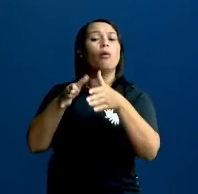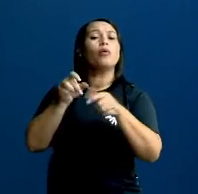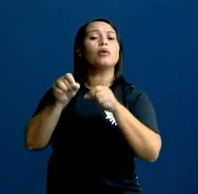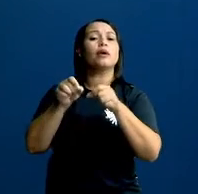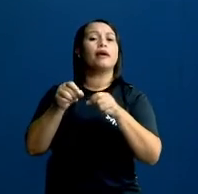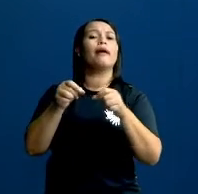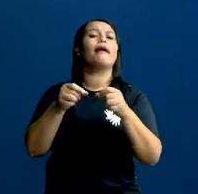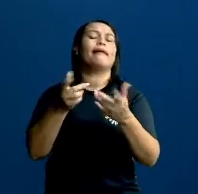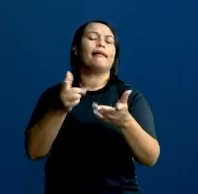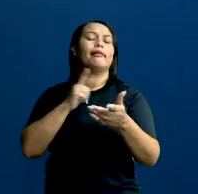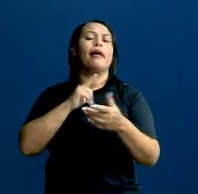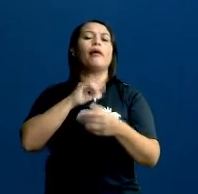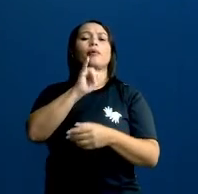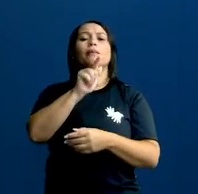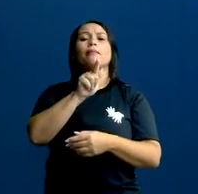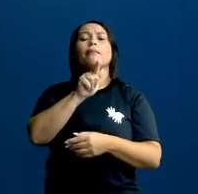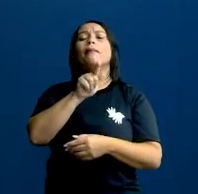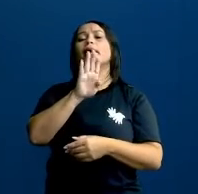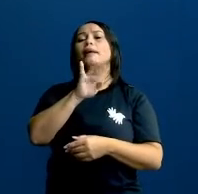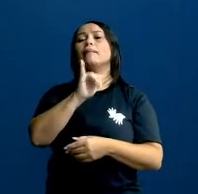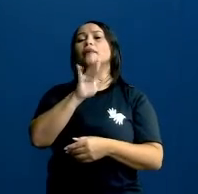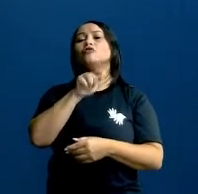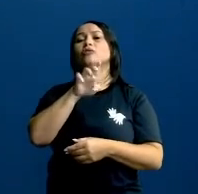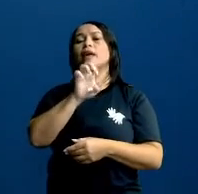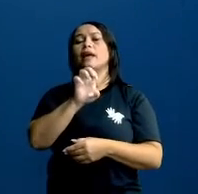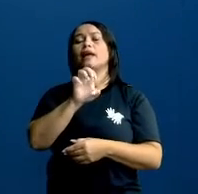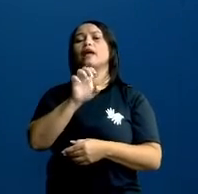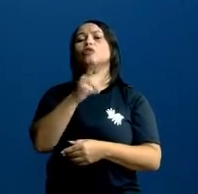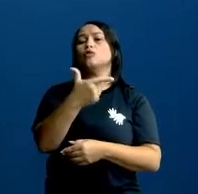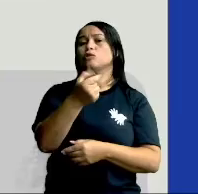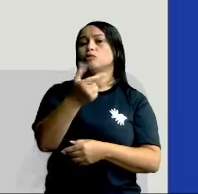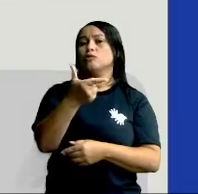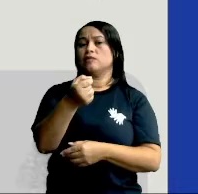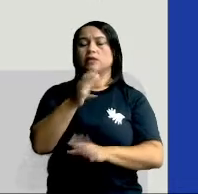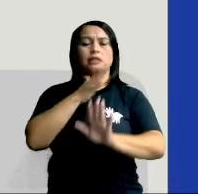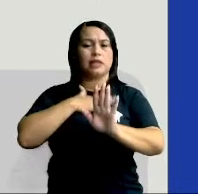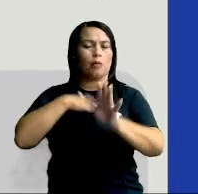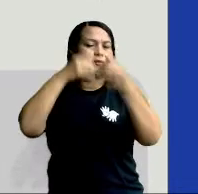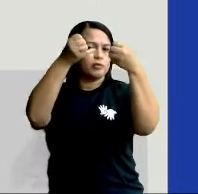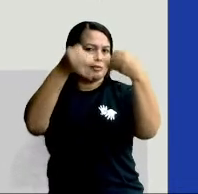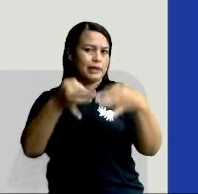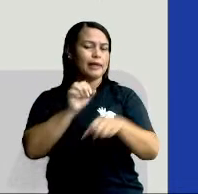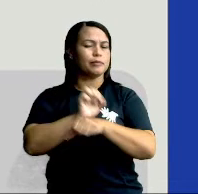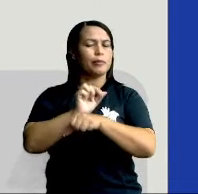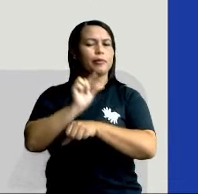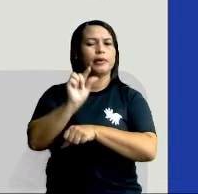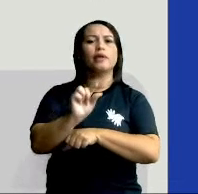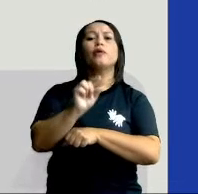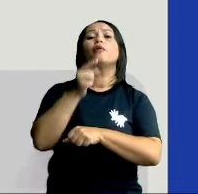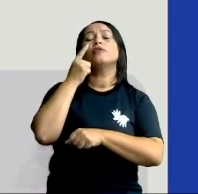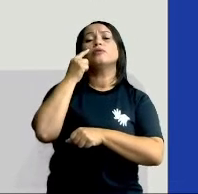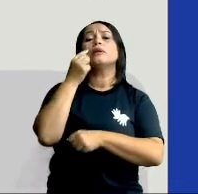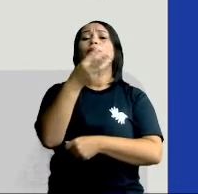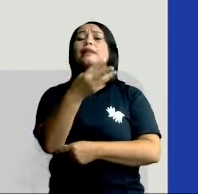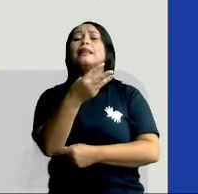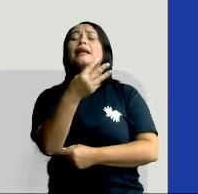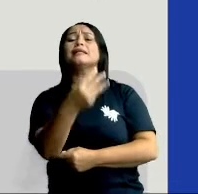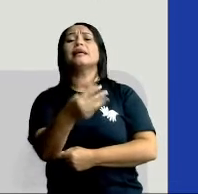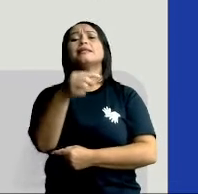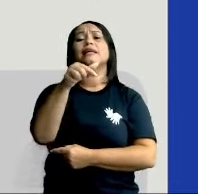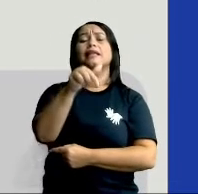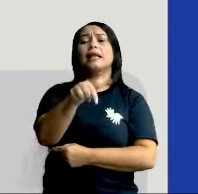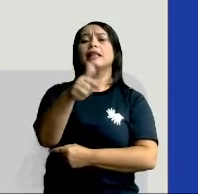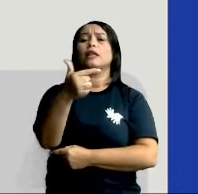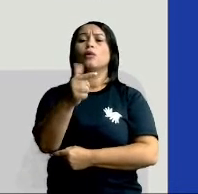a referência do IBGE de 2020. Aguarde um pouquinho que eu vou explicar a vocês. Então, seus